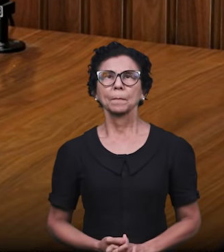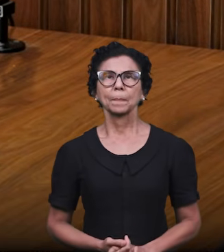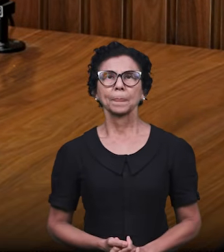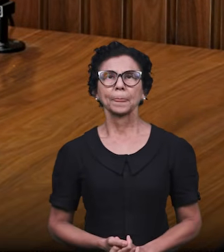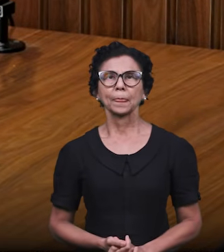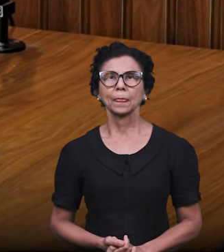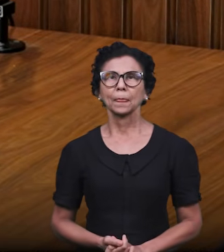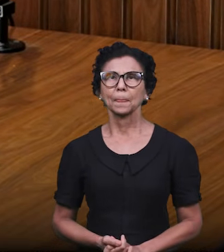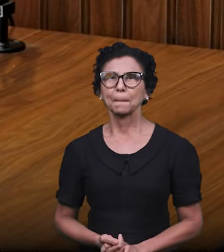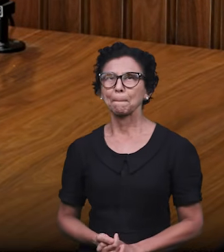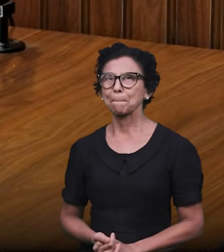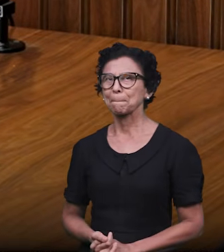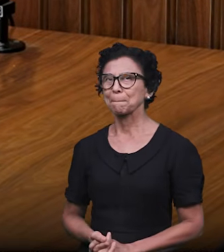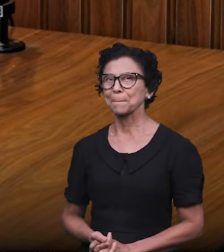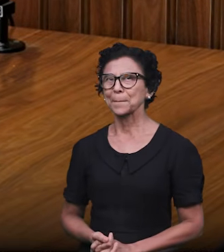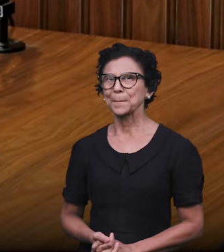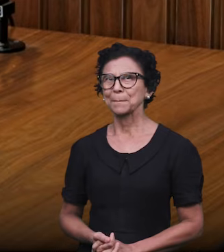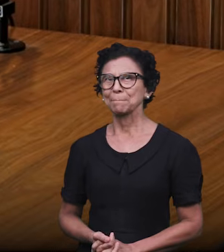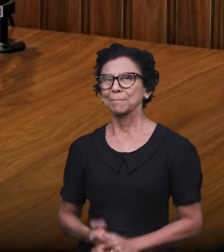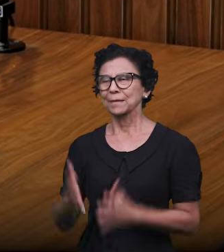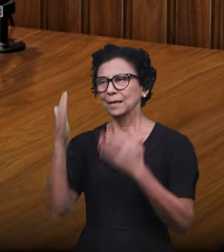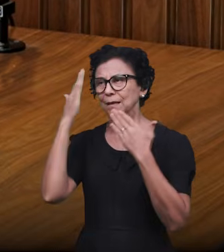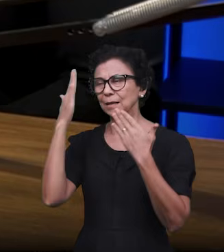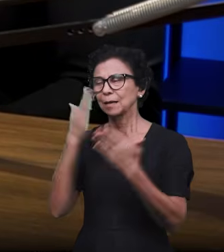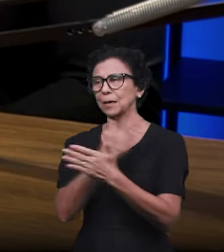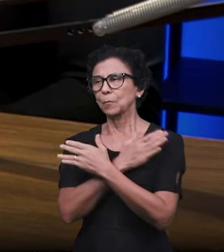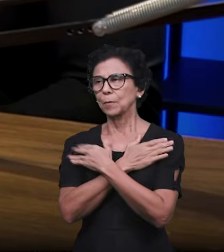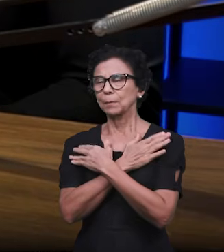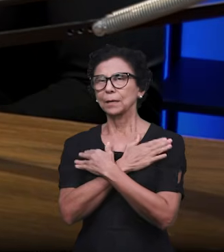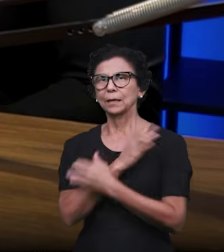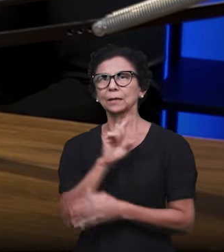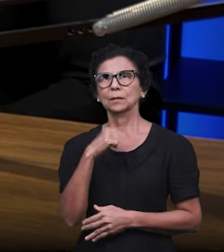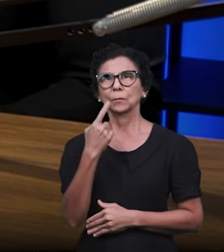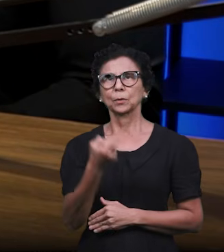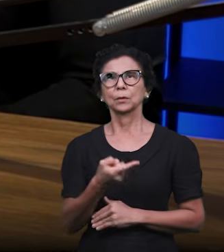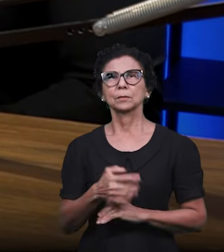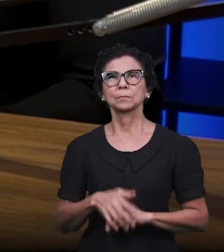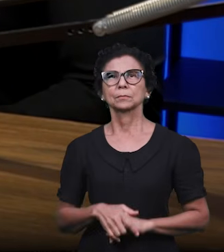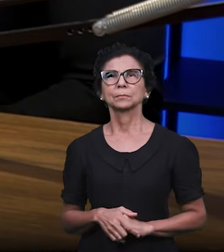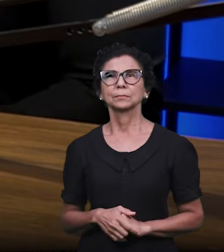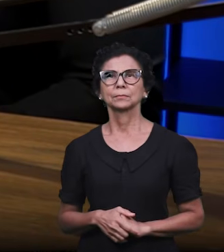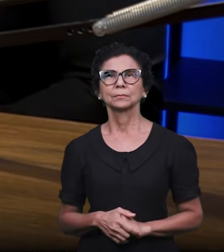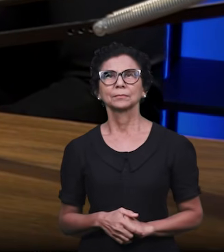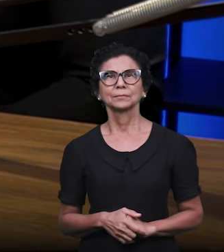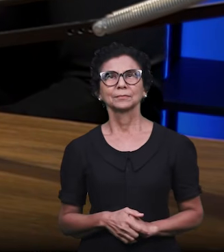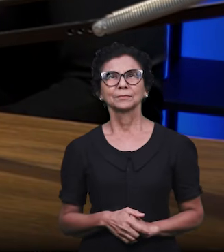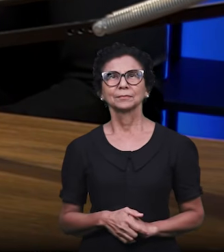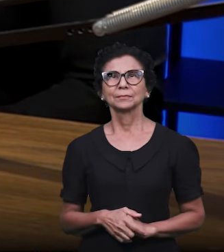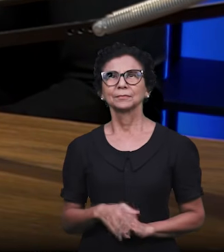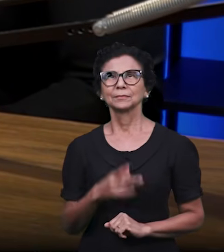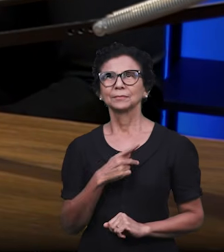né? Ao pastor Jadson. Amém, pastor Felipe, um abraço. Até o próximo episódio. Ao pastor Vitor também. Um